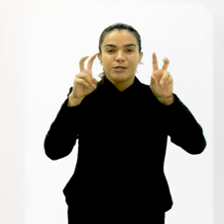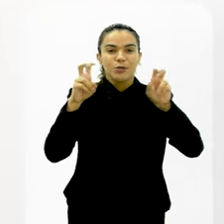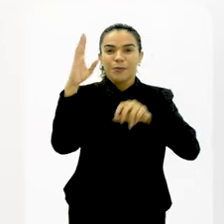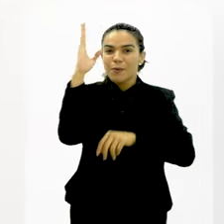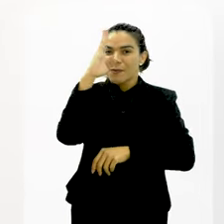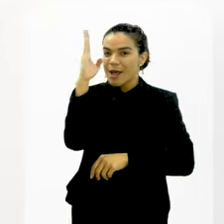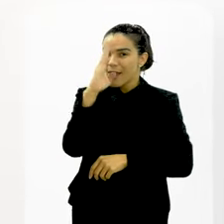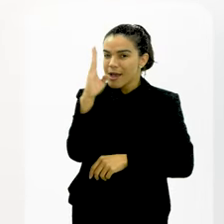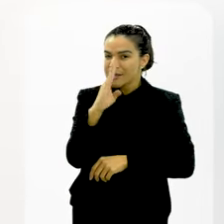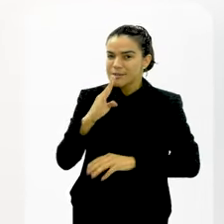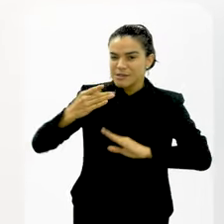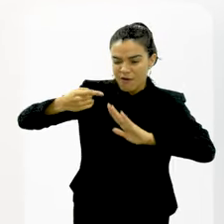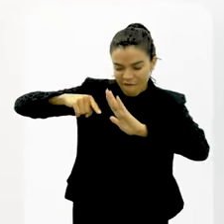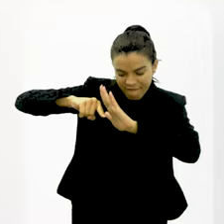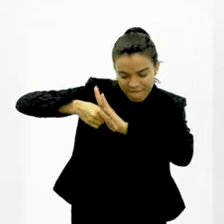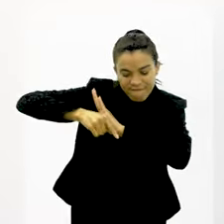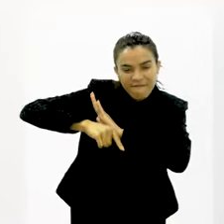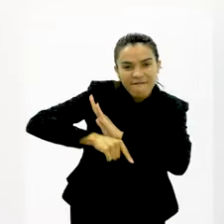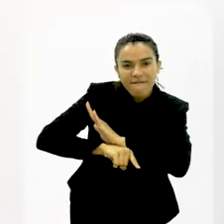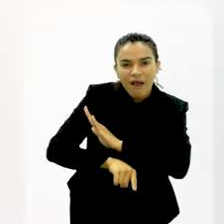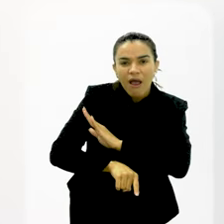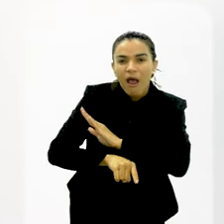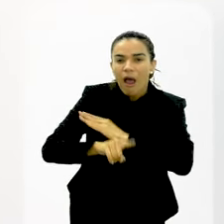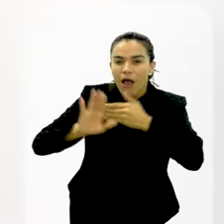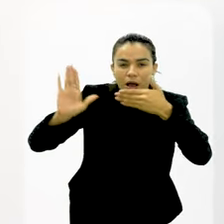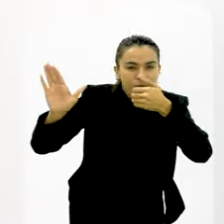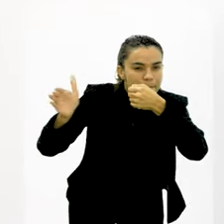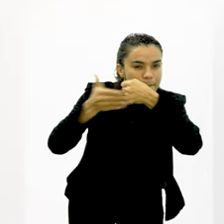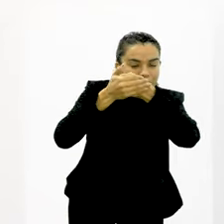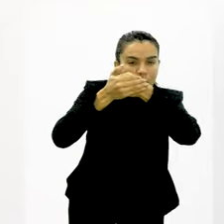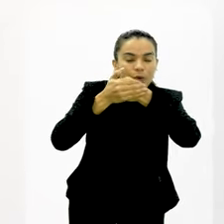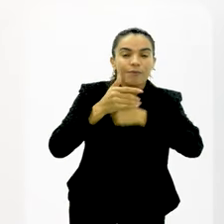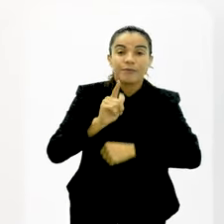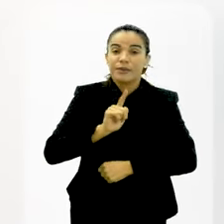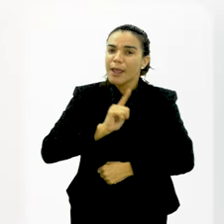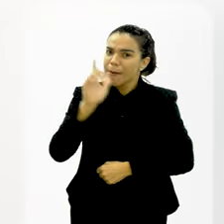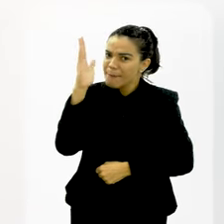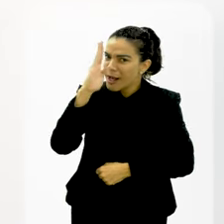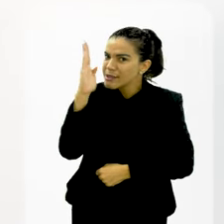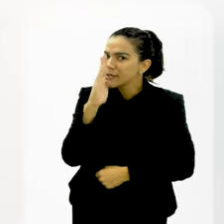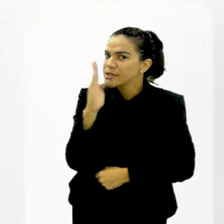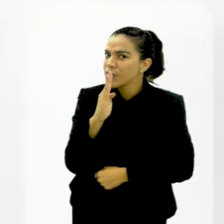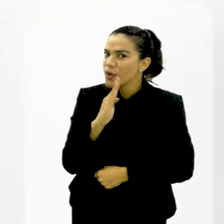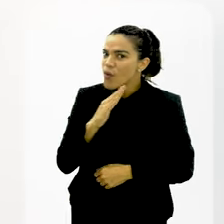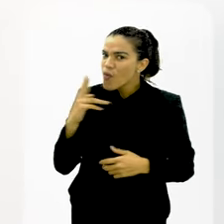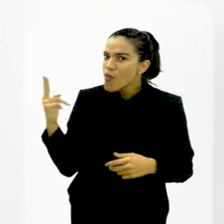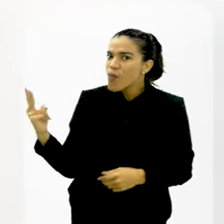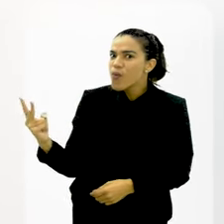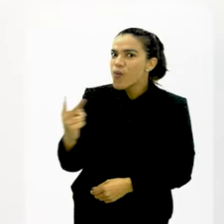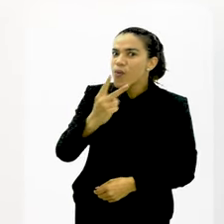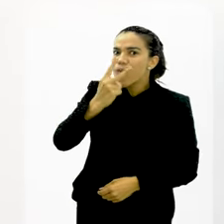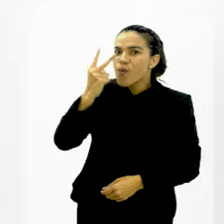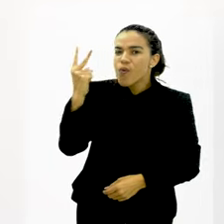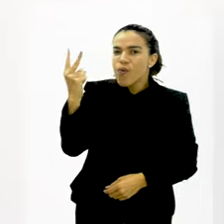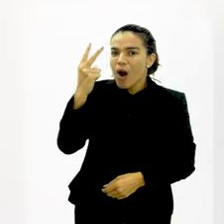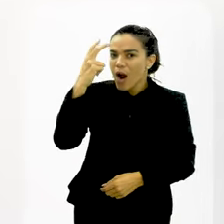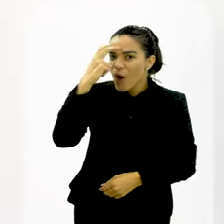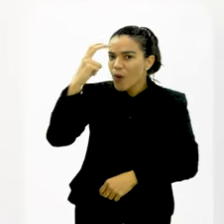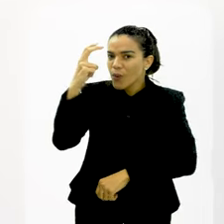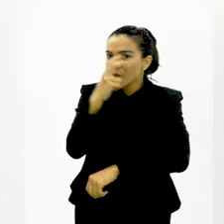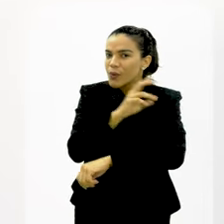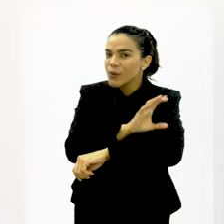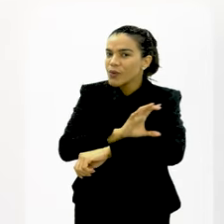de falar desse Brasil profundo, desse Brasil desconhecido. Nós temos um Brasil tão rico,